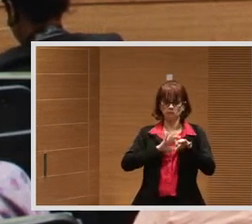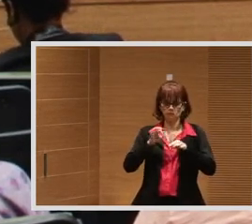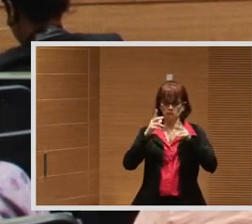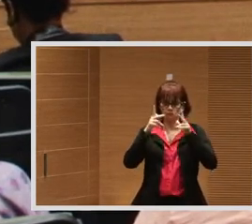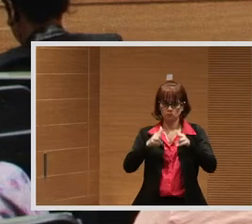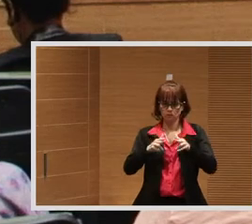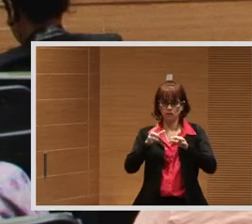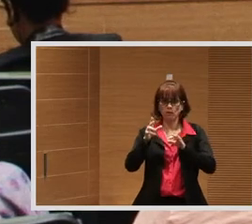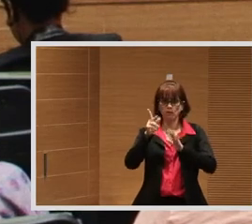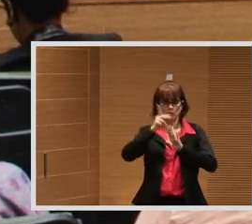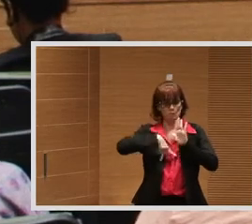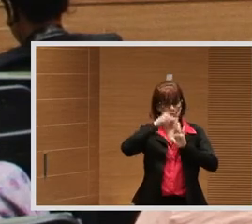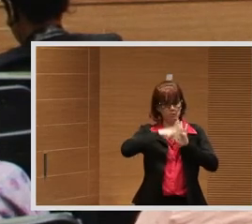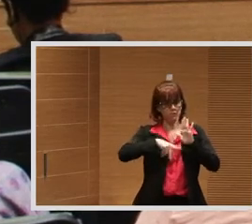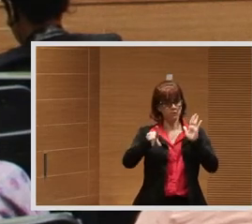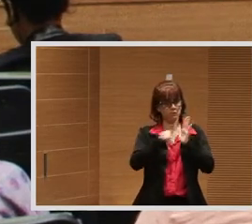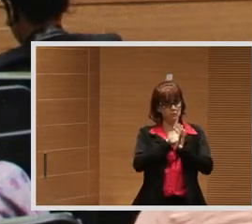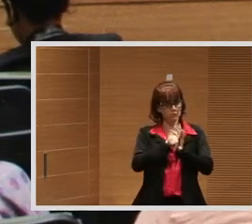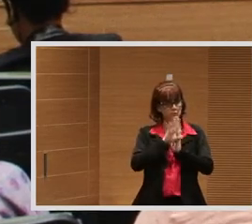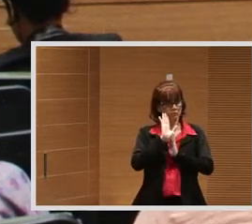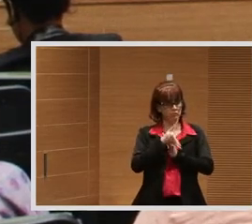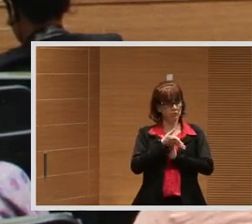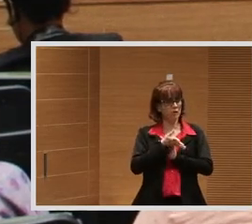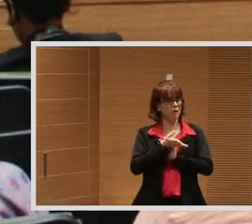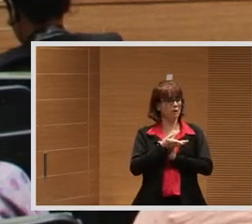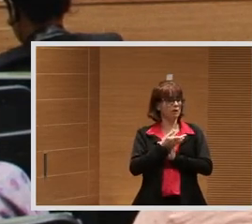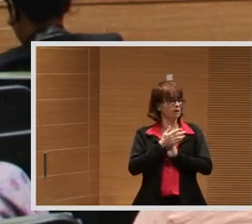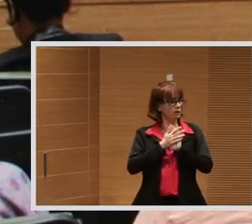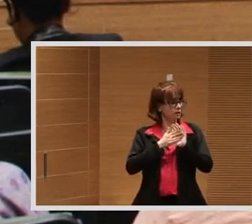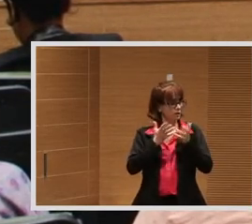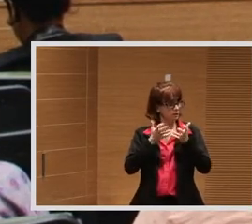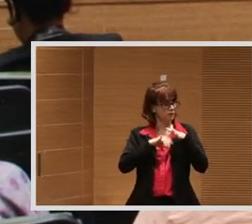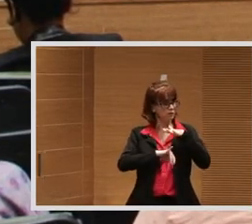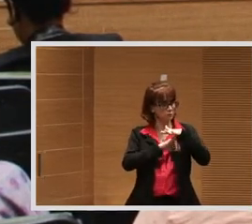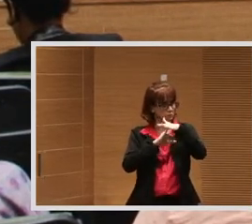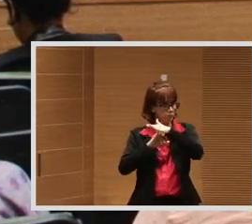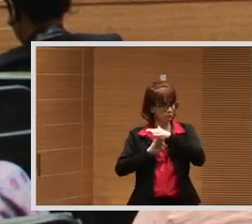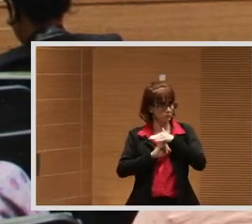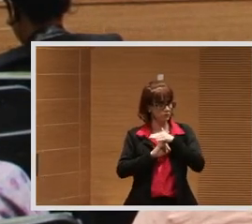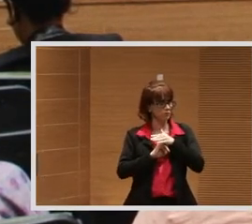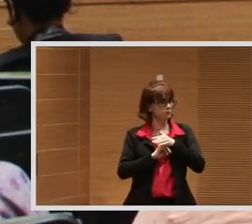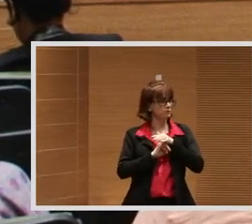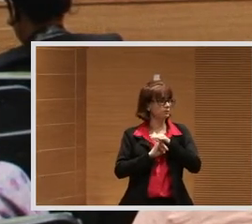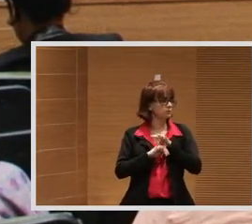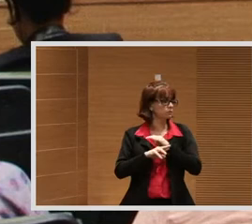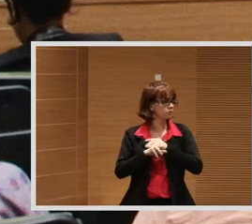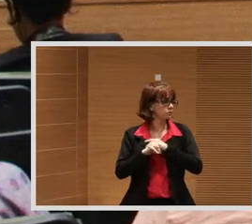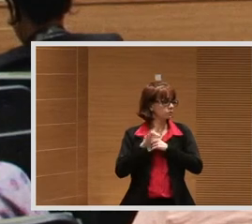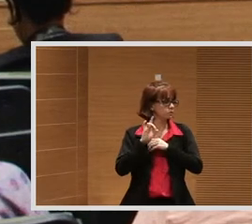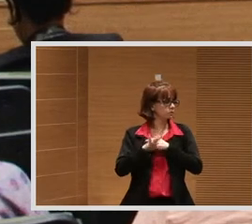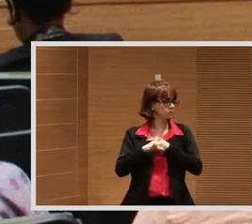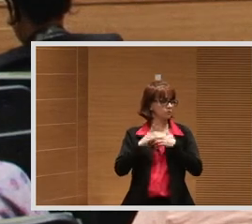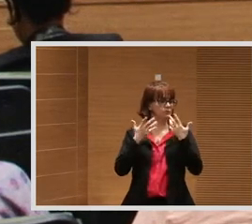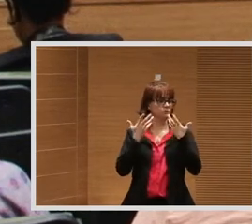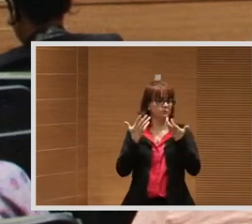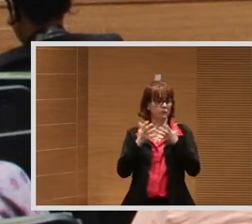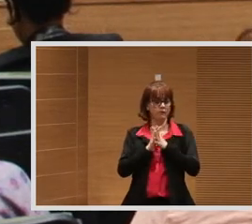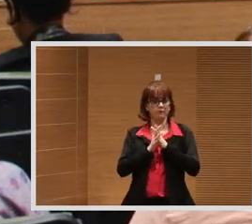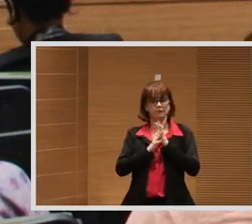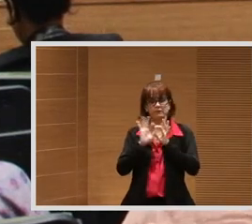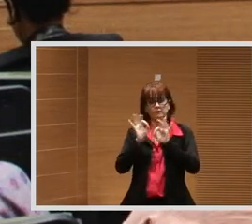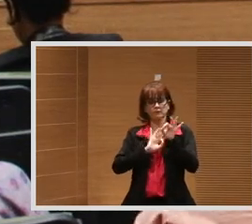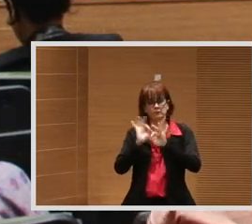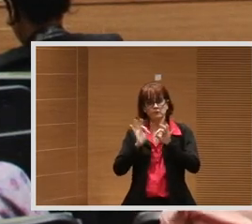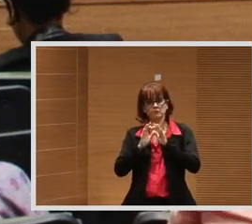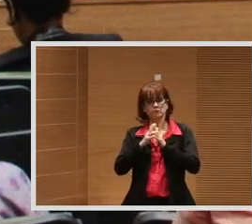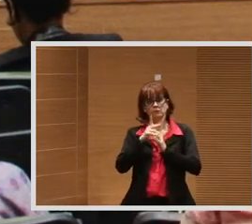de lei institucionalizando isso. Né? Ou seja, não fica só no campo da formulação, como